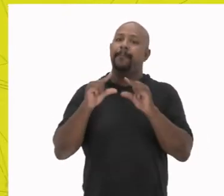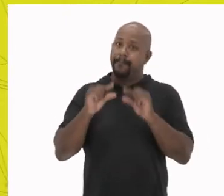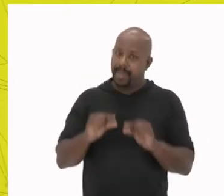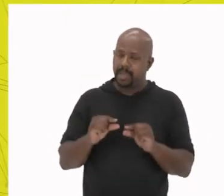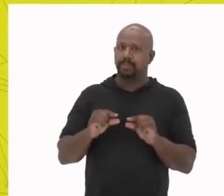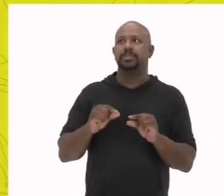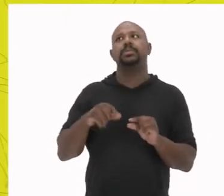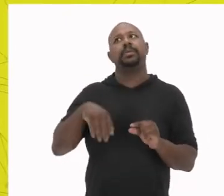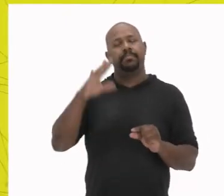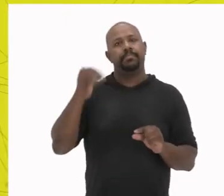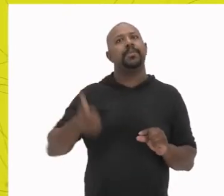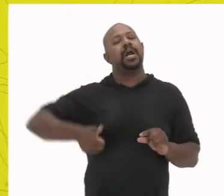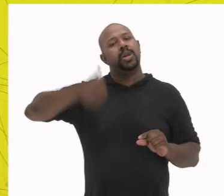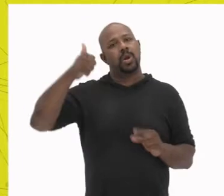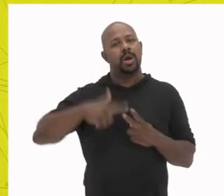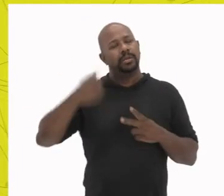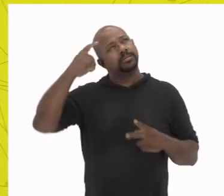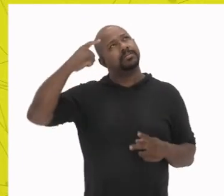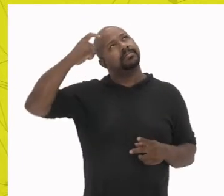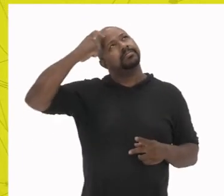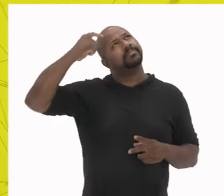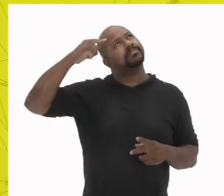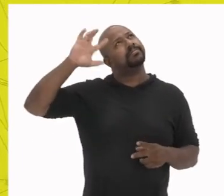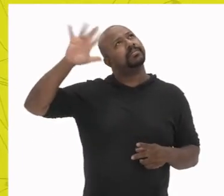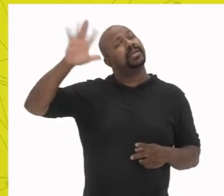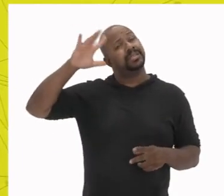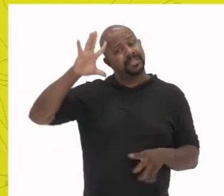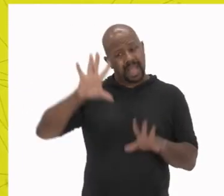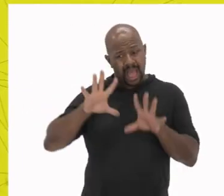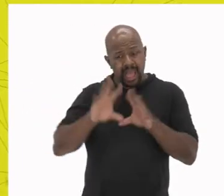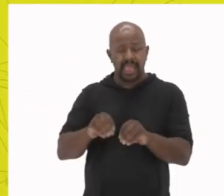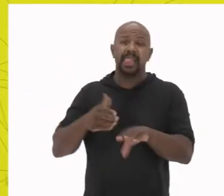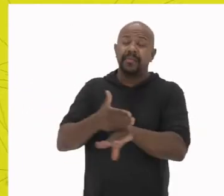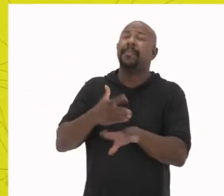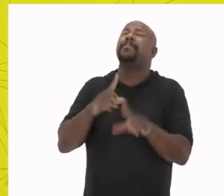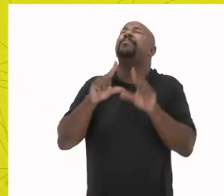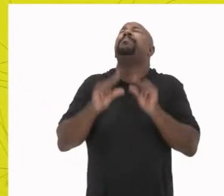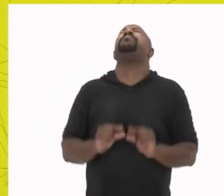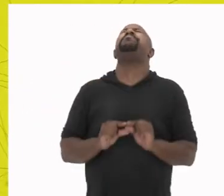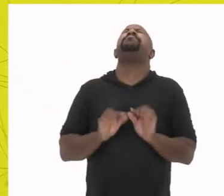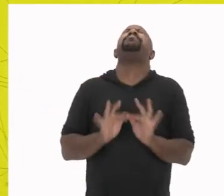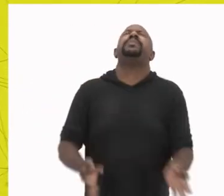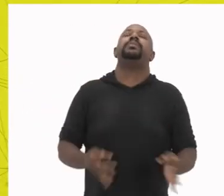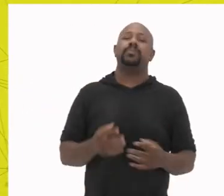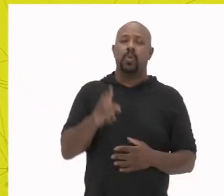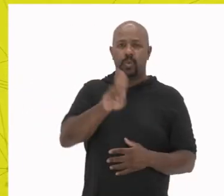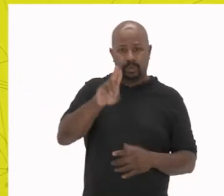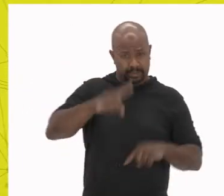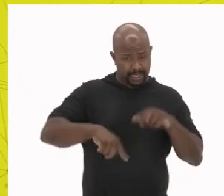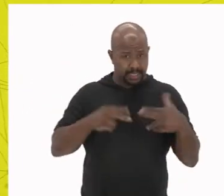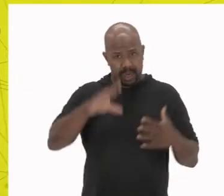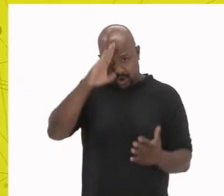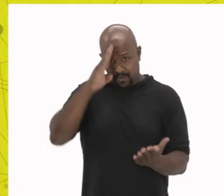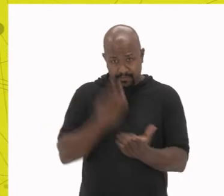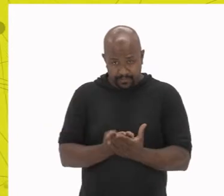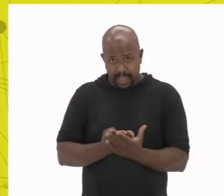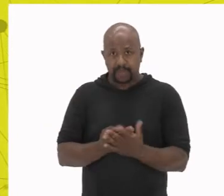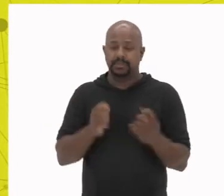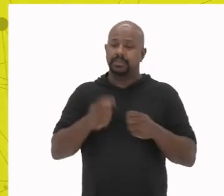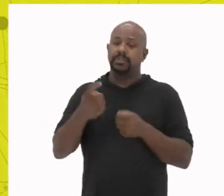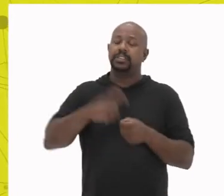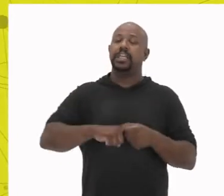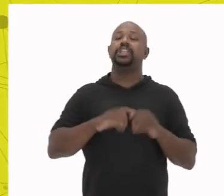obra, menos é mais. Tenha em mente que a intervenção deve ser a mínima possível. Utilize